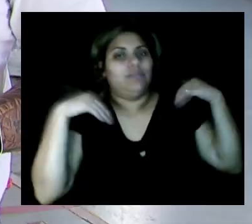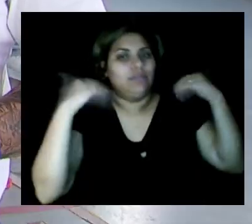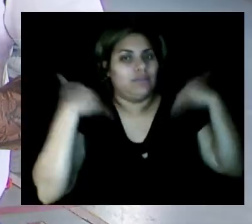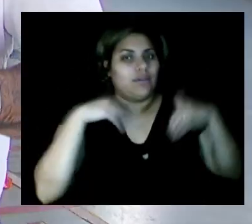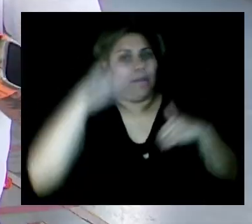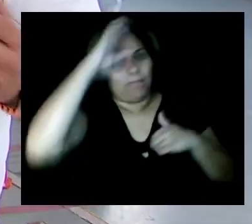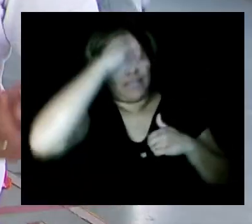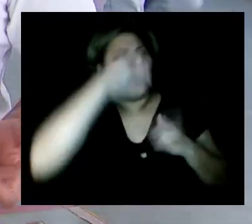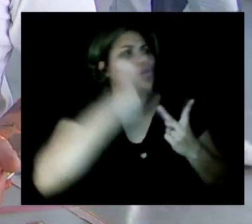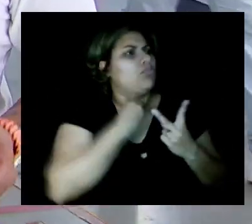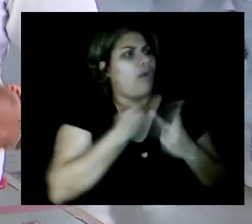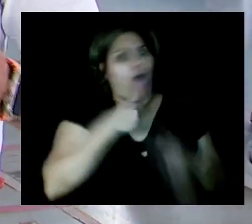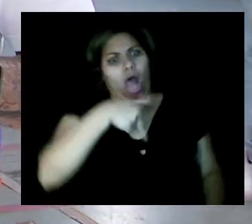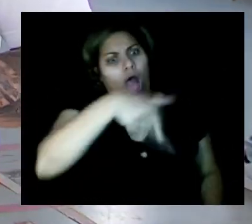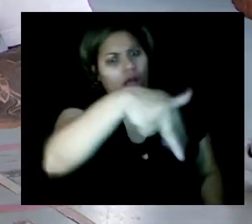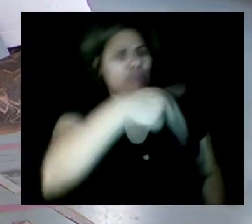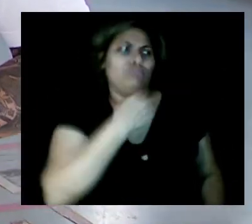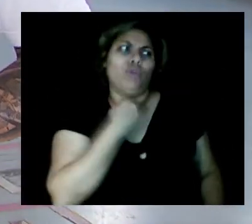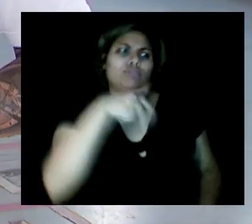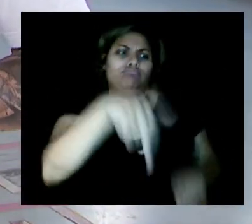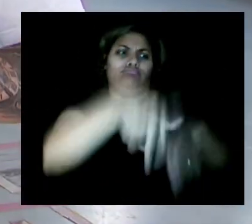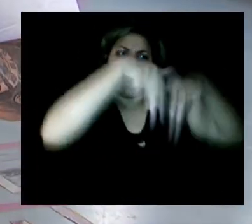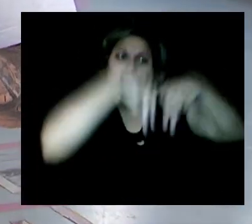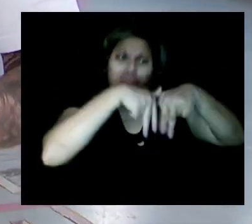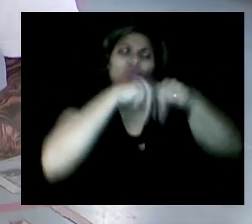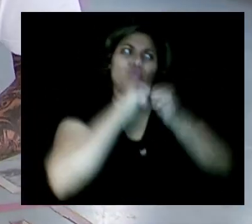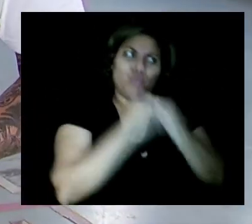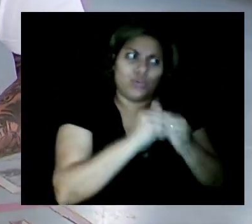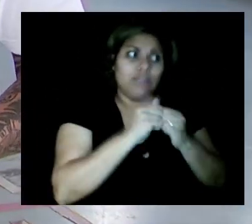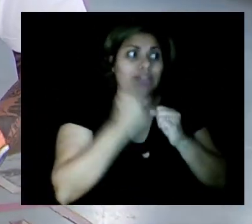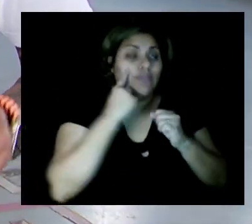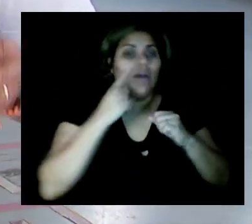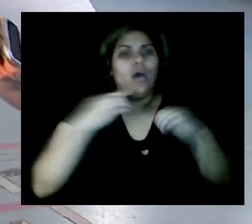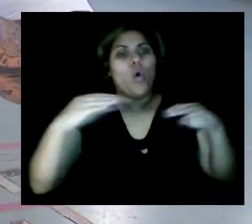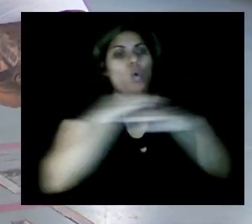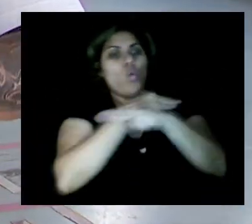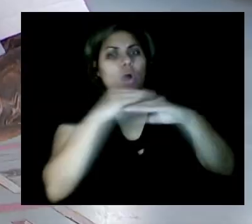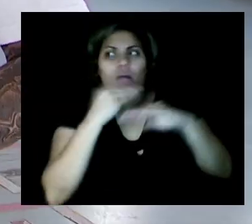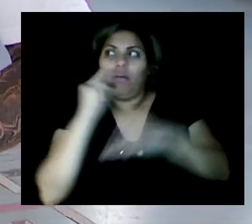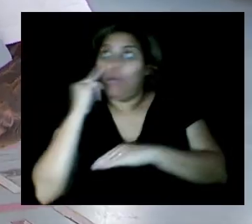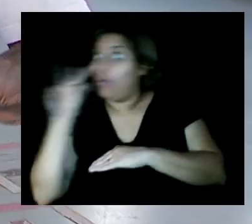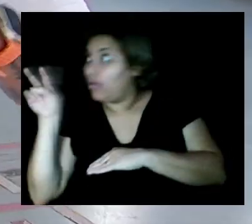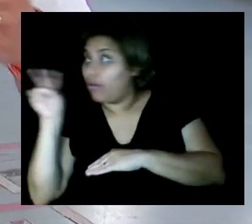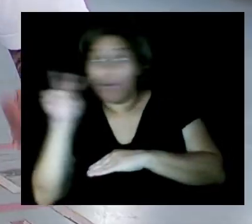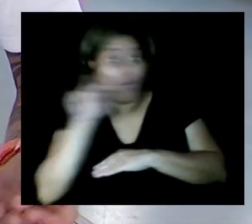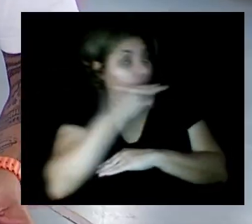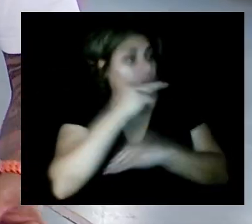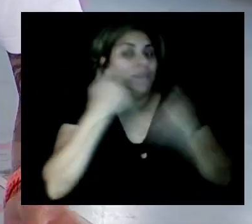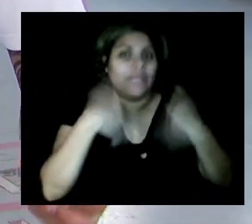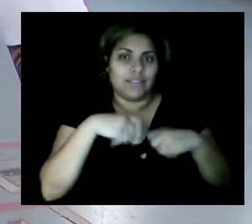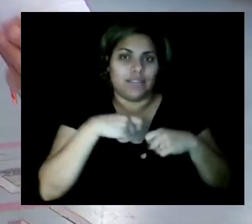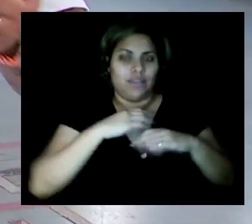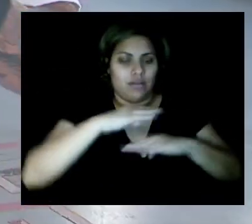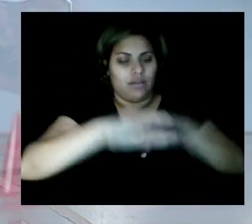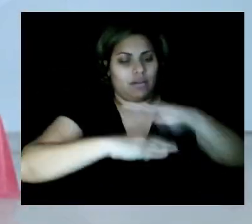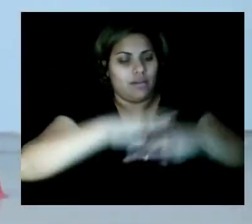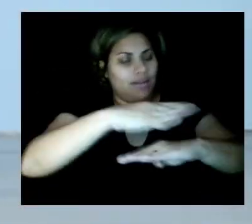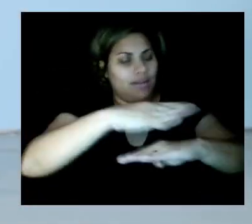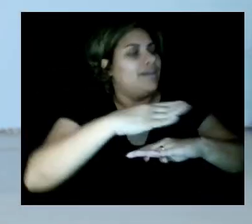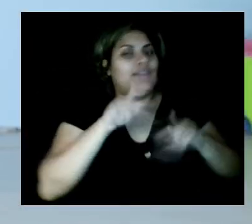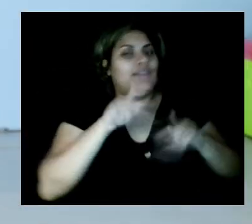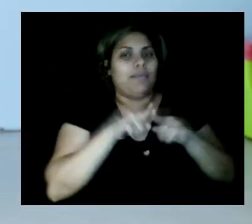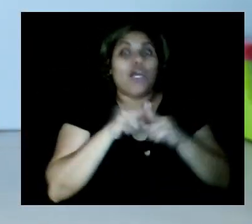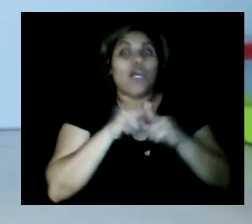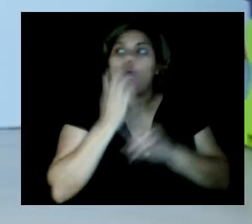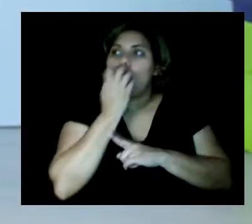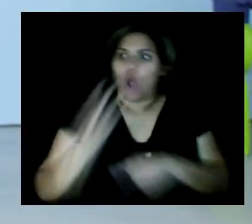na frente, para atravessar a rua tem que olhar para os 2 lados, sempre na faixa de pedestre, não mexer com os cachorros, não mexer com as pessoas, não querer entrar em todos os